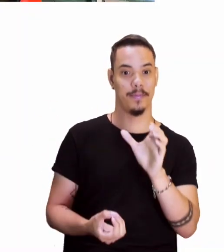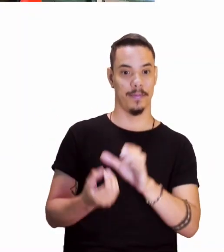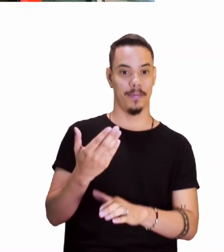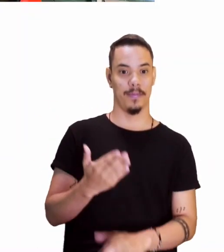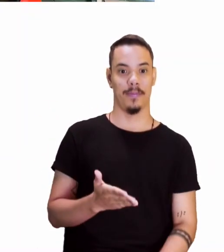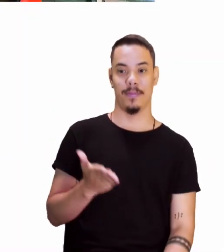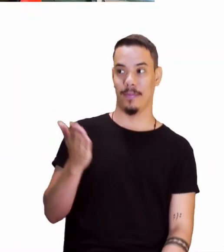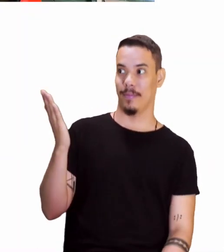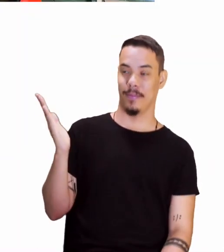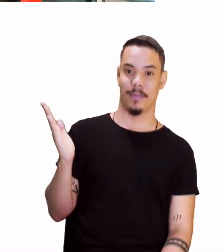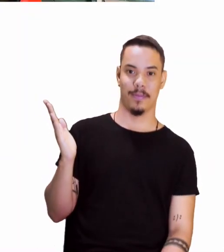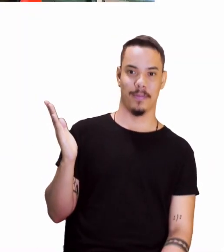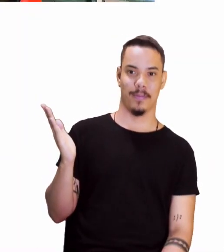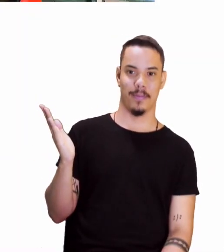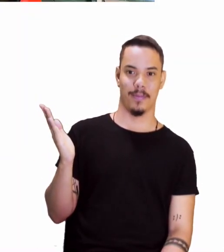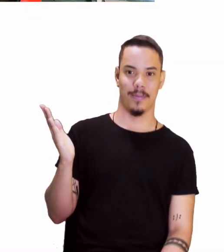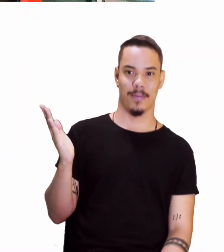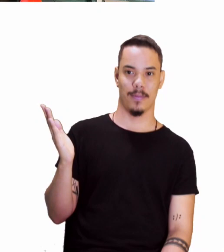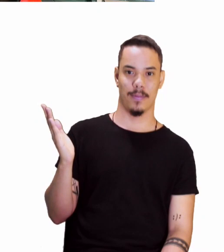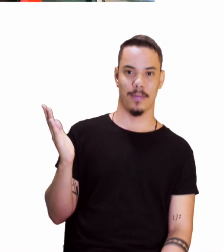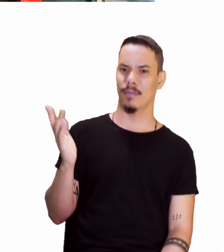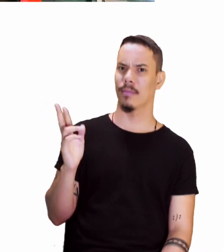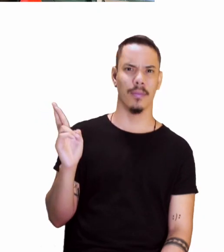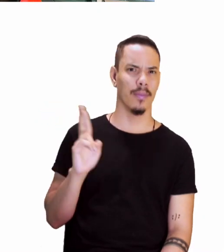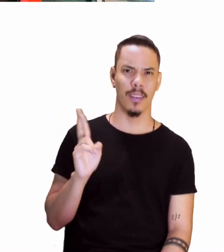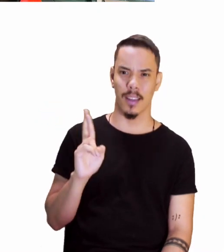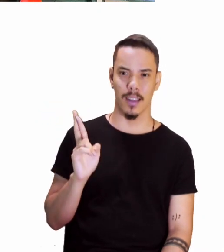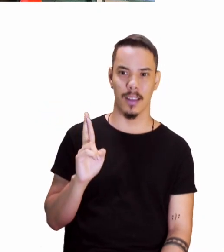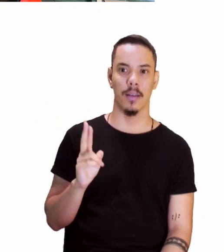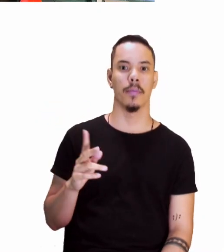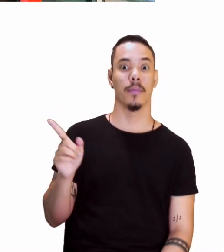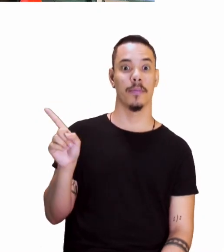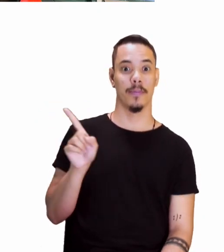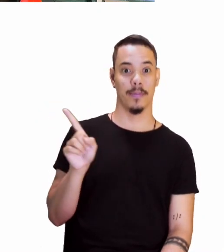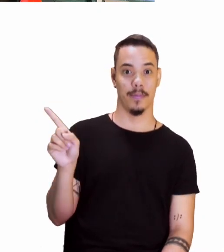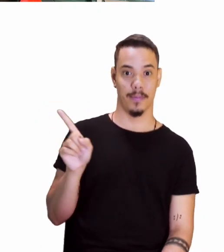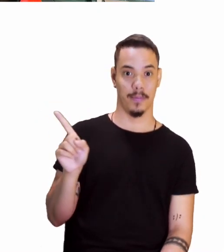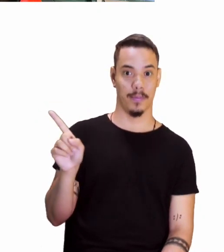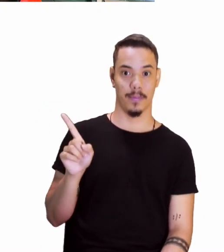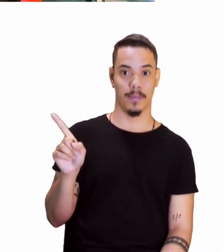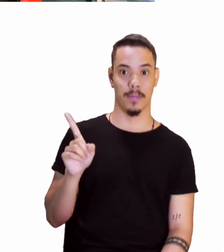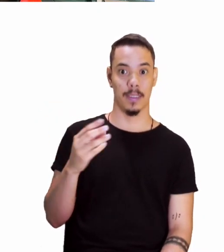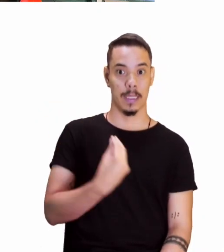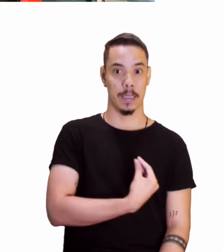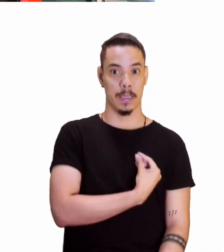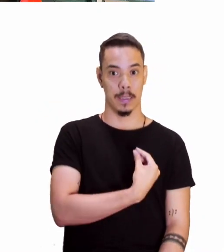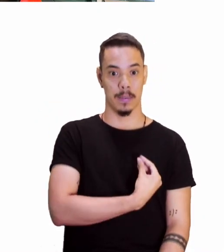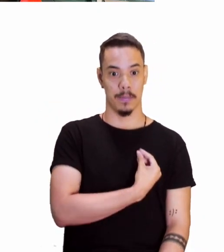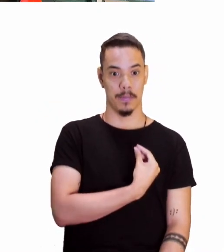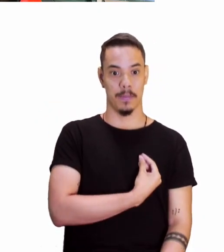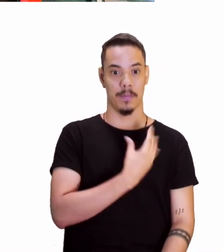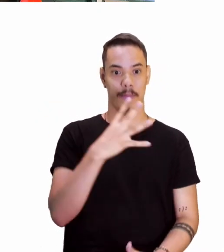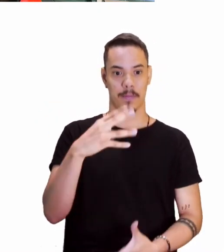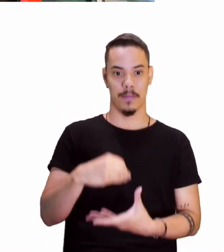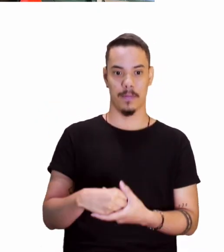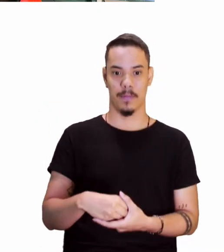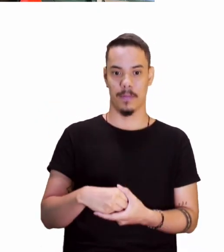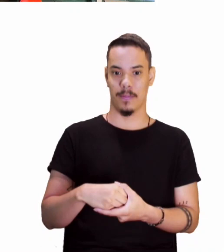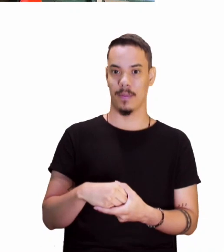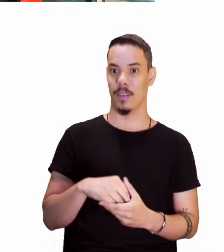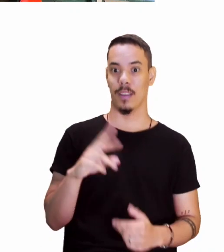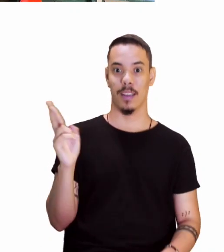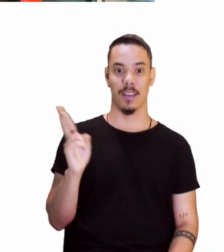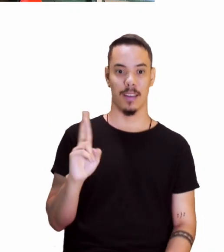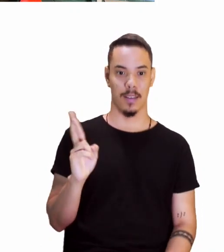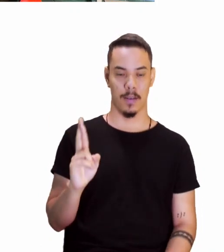apareceu aqui? Olha só, olha quem, olha só, eles. E com a presença ilustre, olha